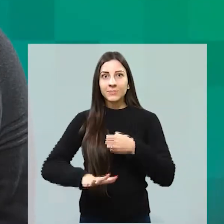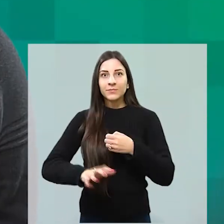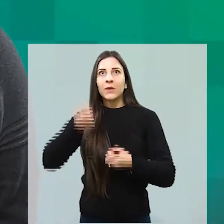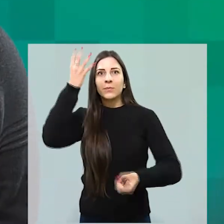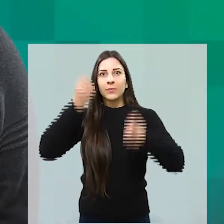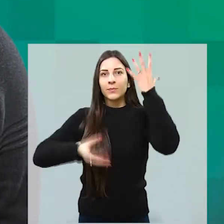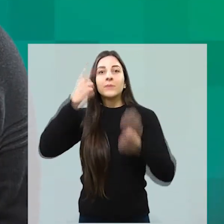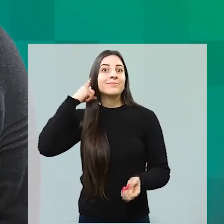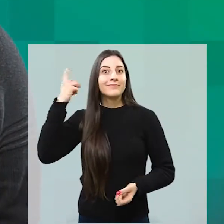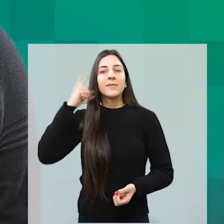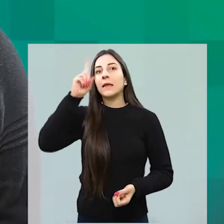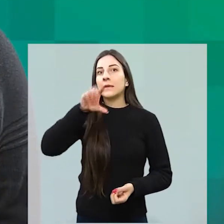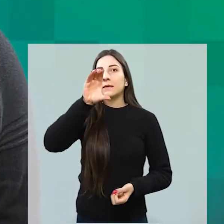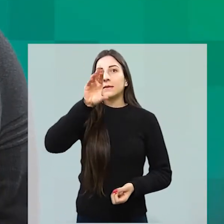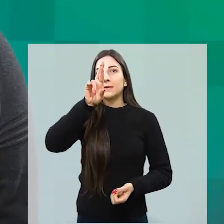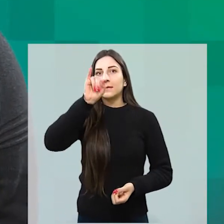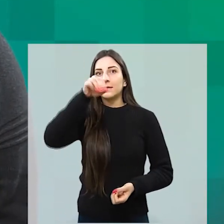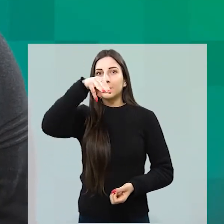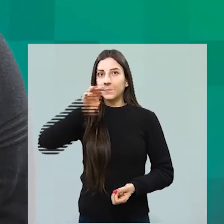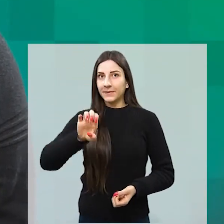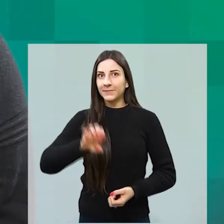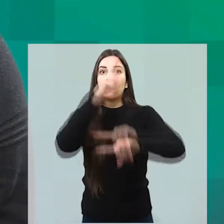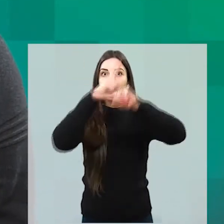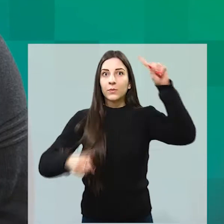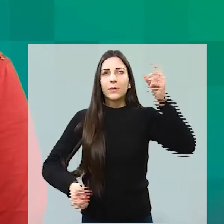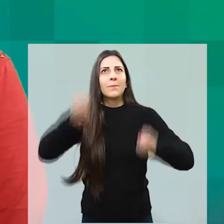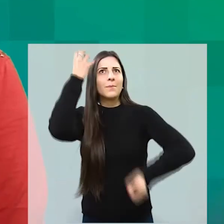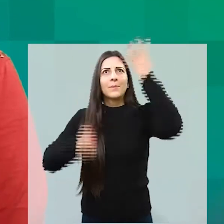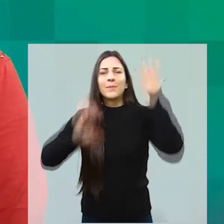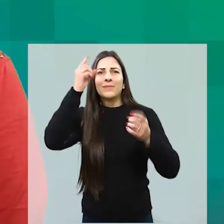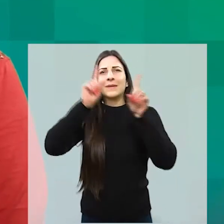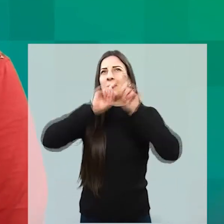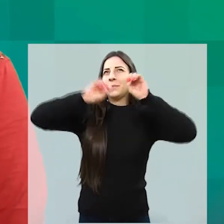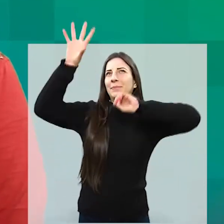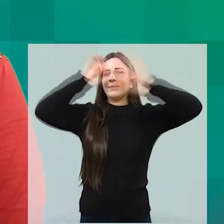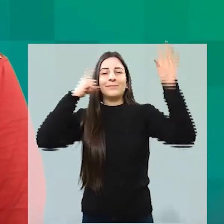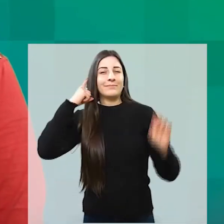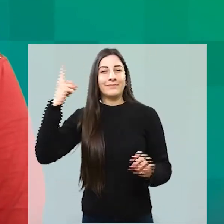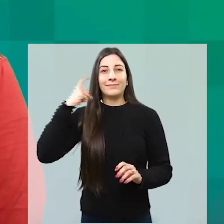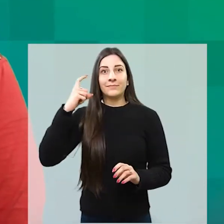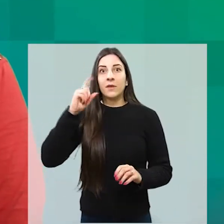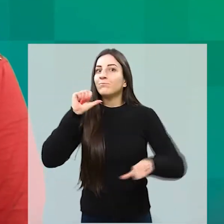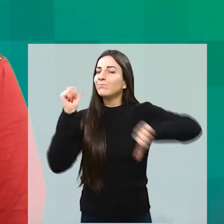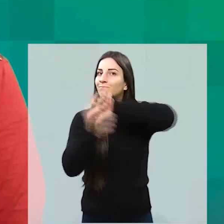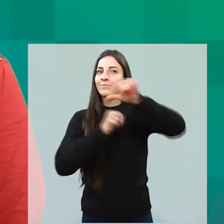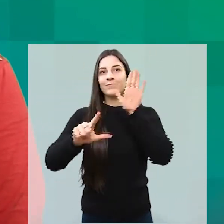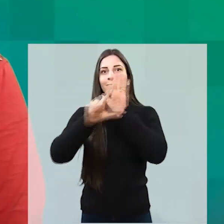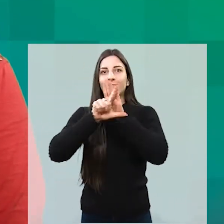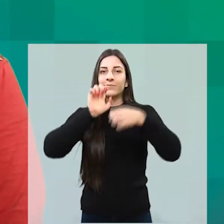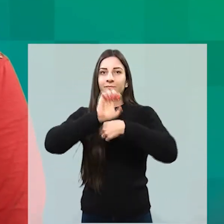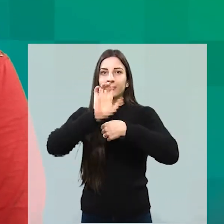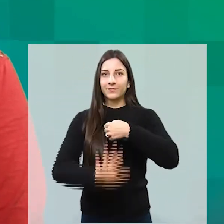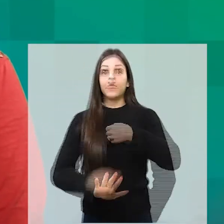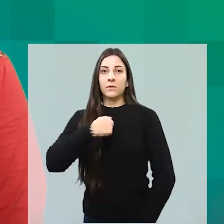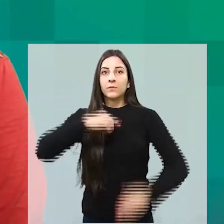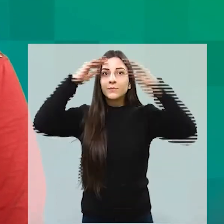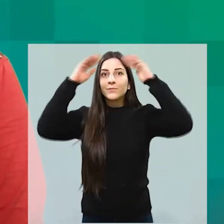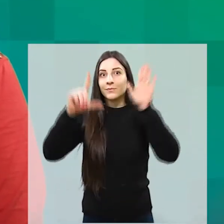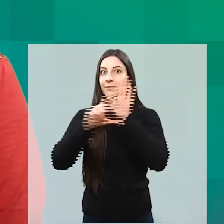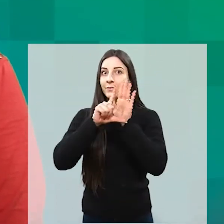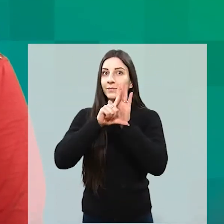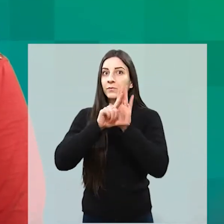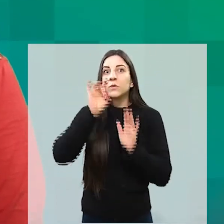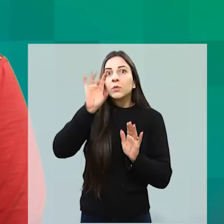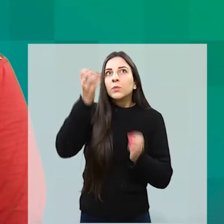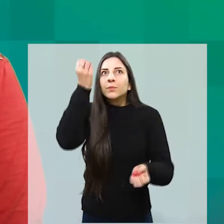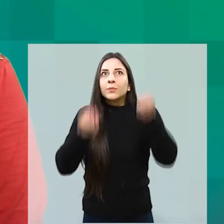Agora, em Erechim, soltar fogos com barulho é proibido. A proibição da soltura de fogos de artifícios e foguetes